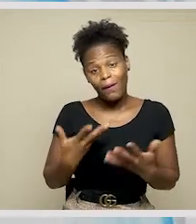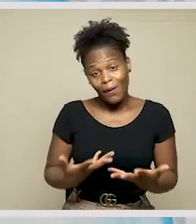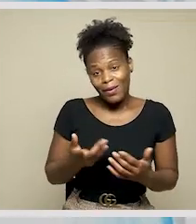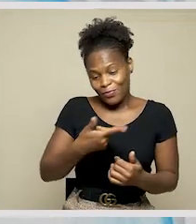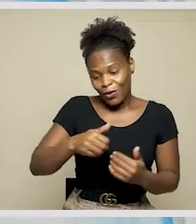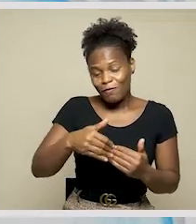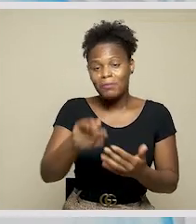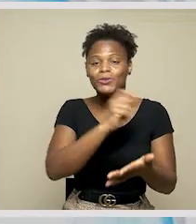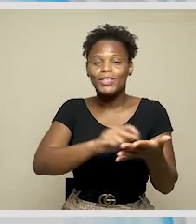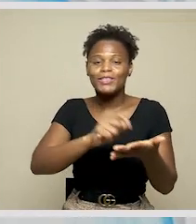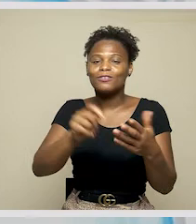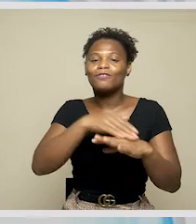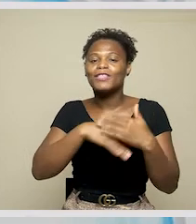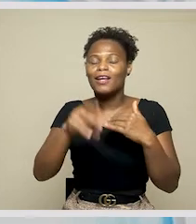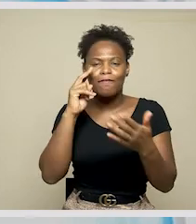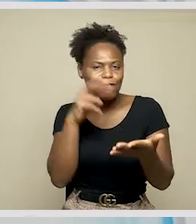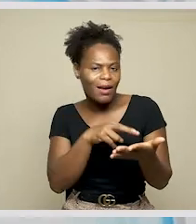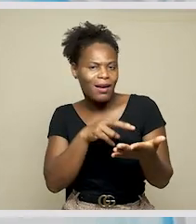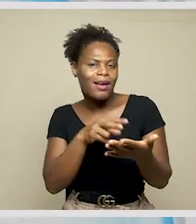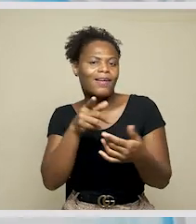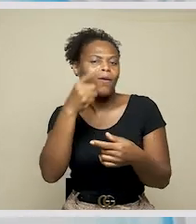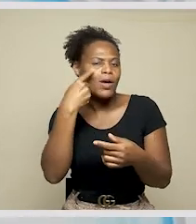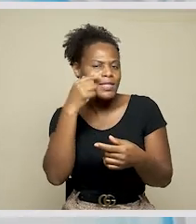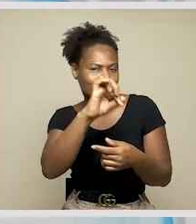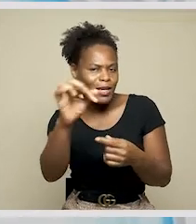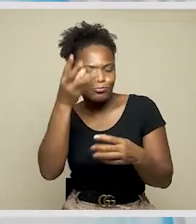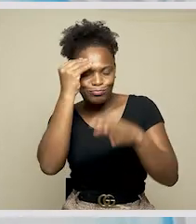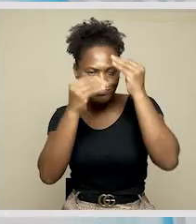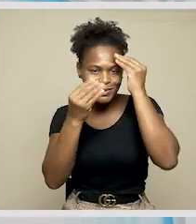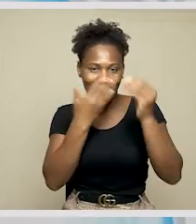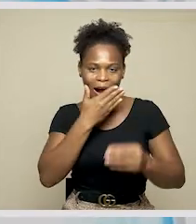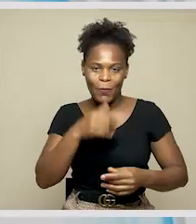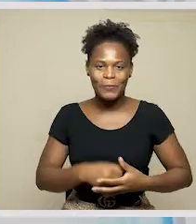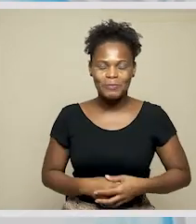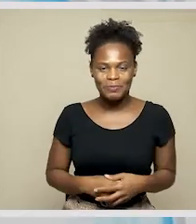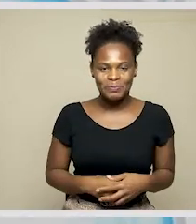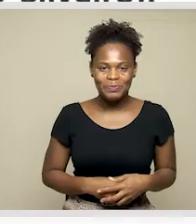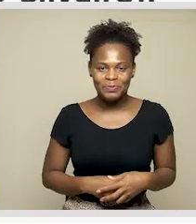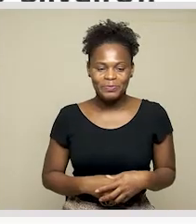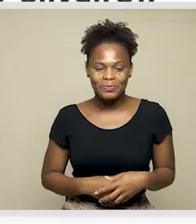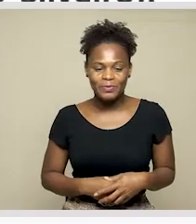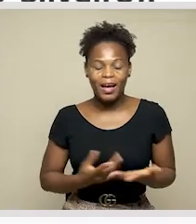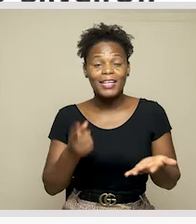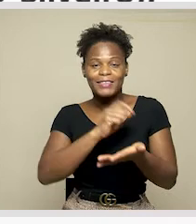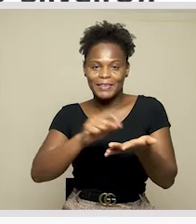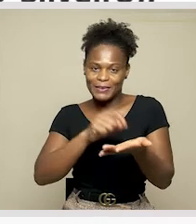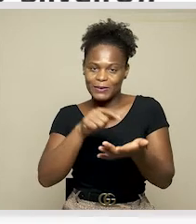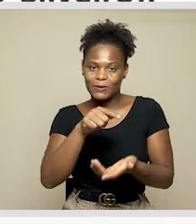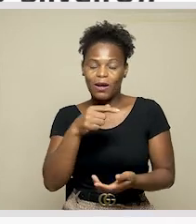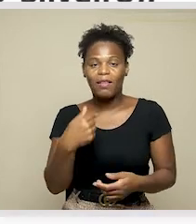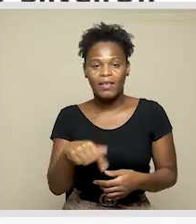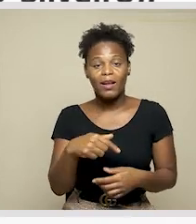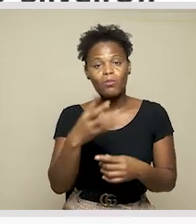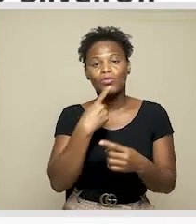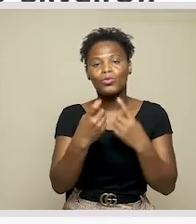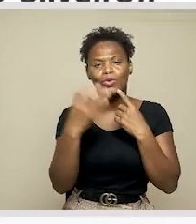vamos fazer um exercício e verificar os conhecimentos adquiridos na aula. Como exercício, tenho